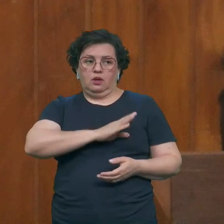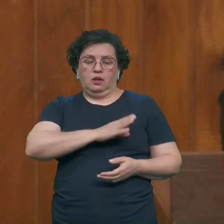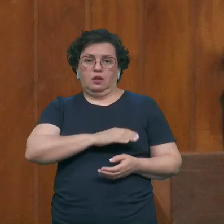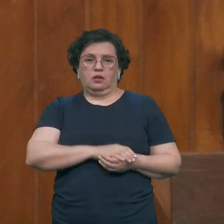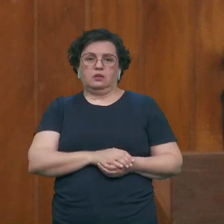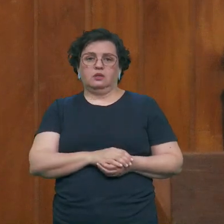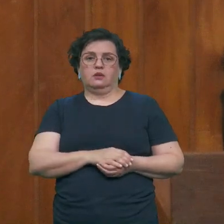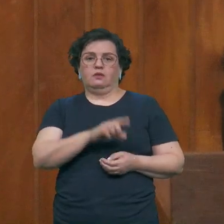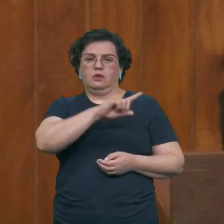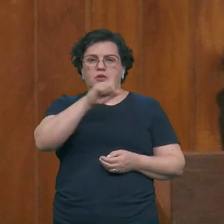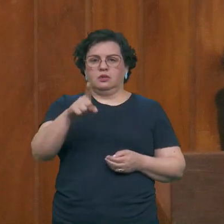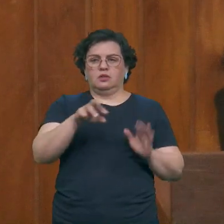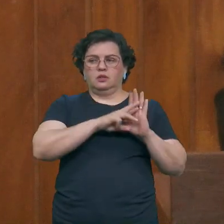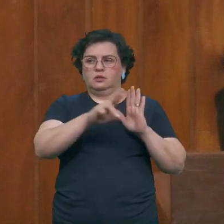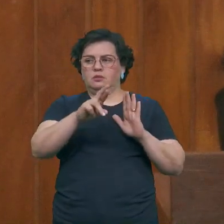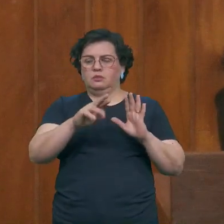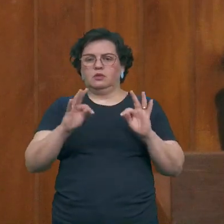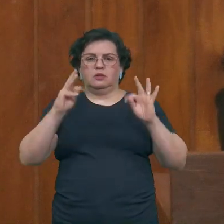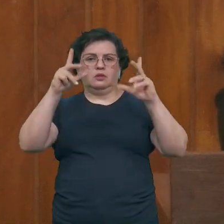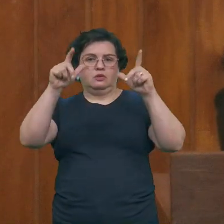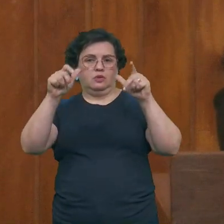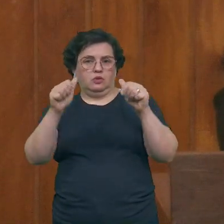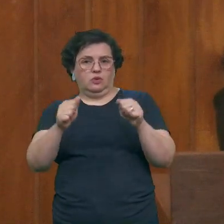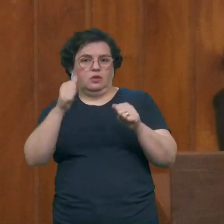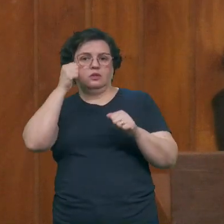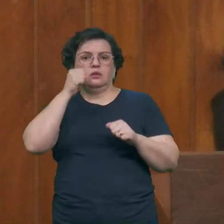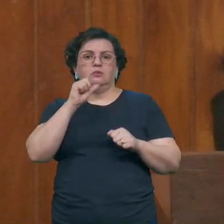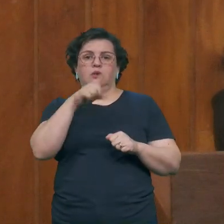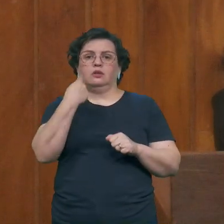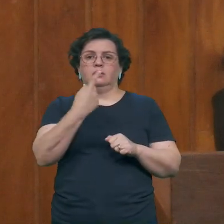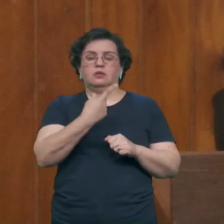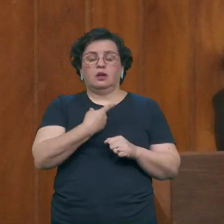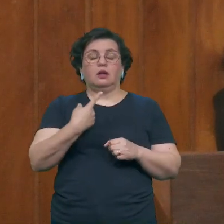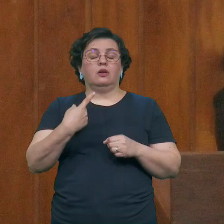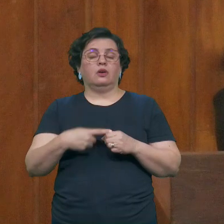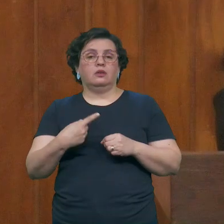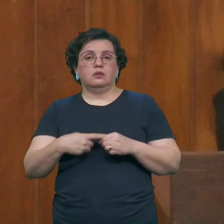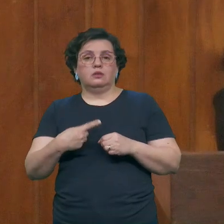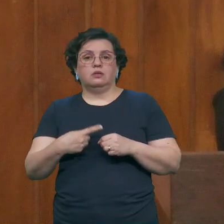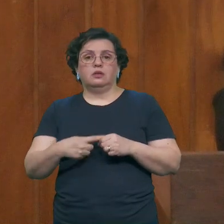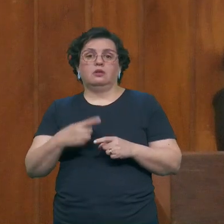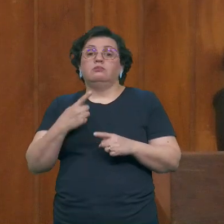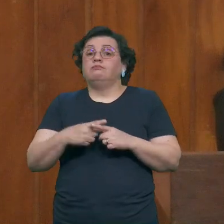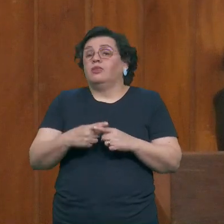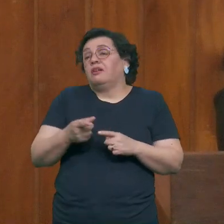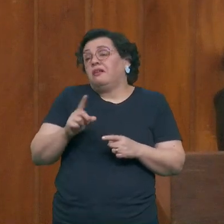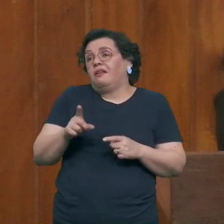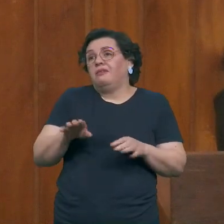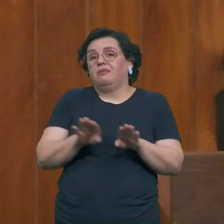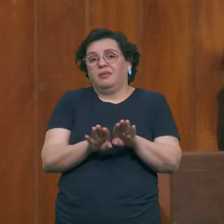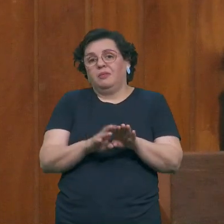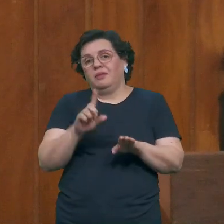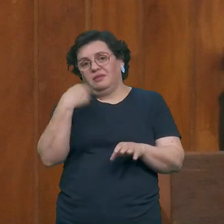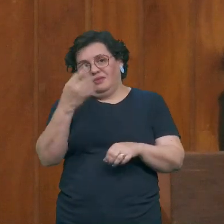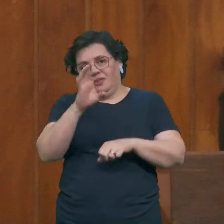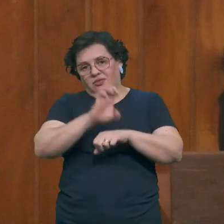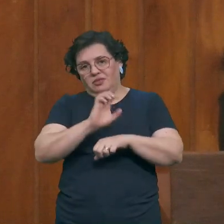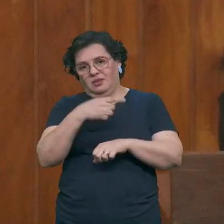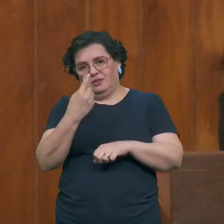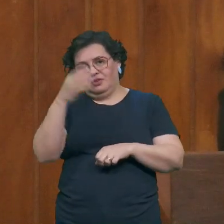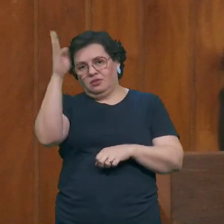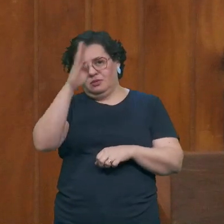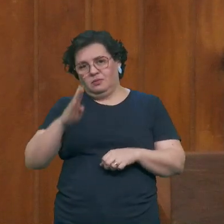que vocês representam todas as mulheres da nossa cidade e, por que não dizer, do nosso estado e do nosso